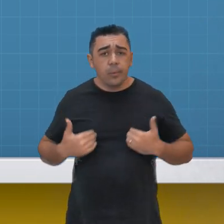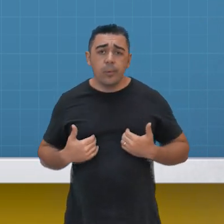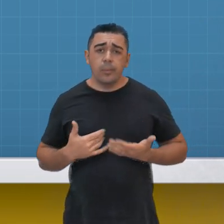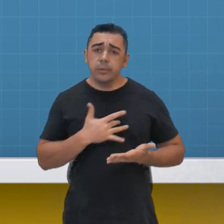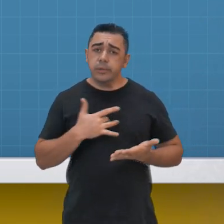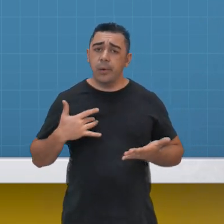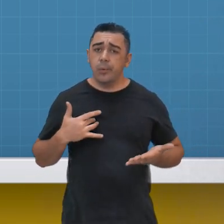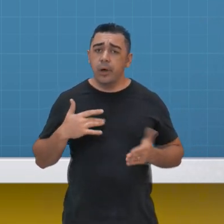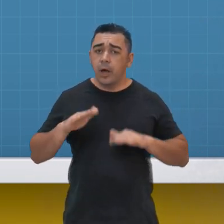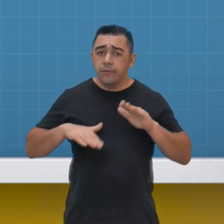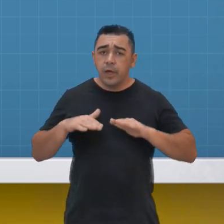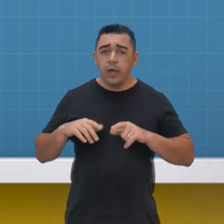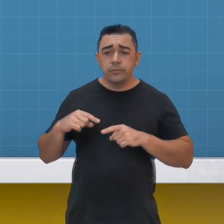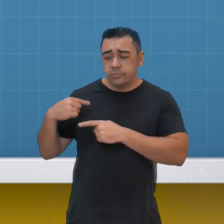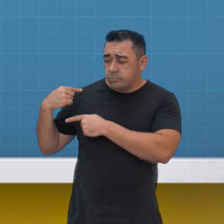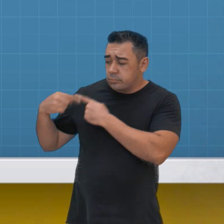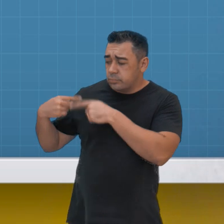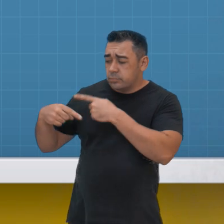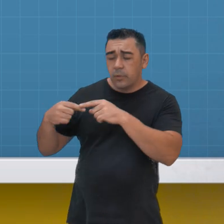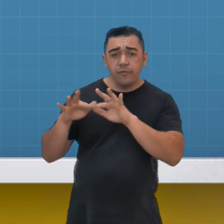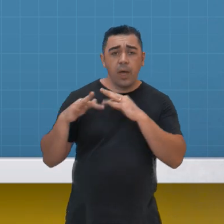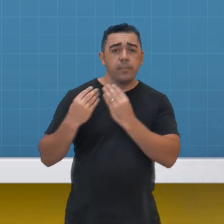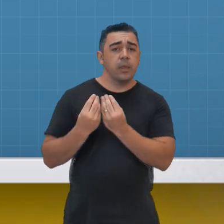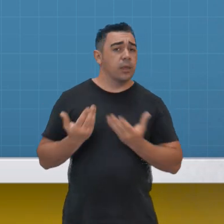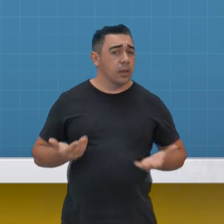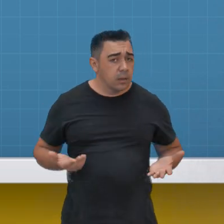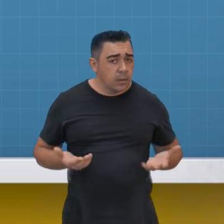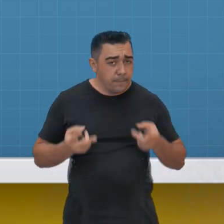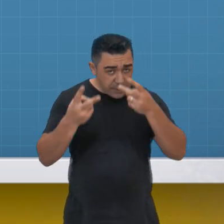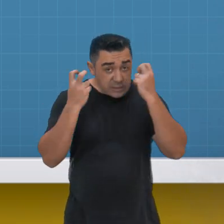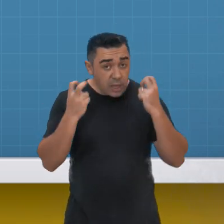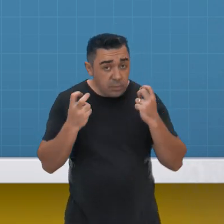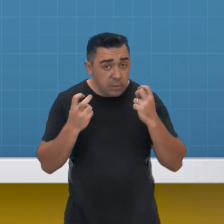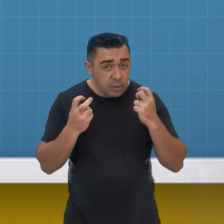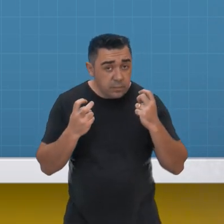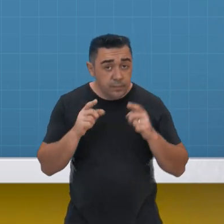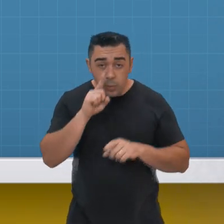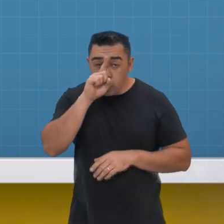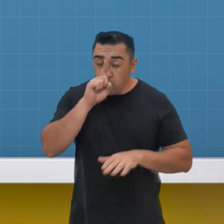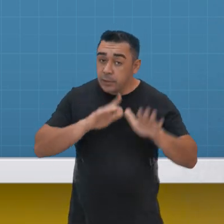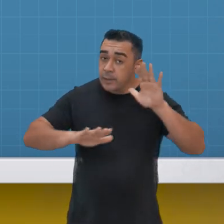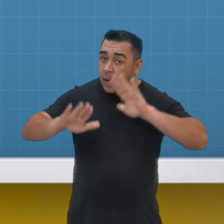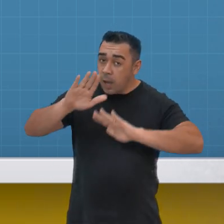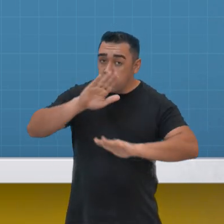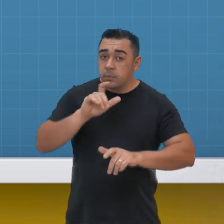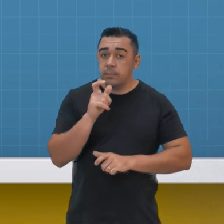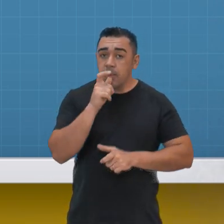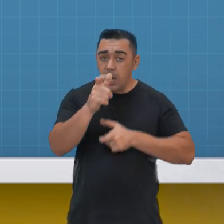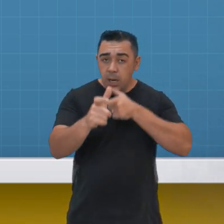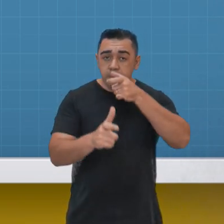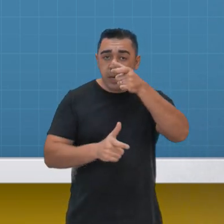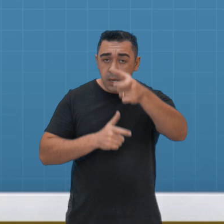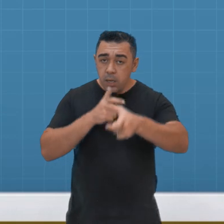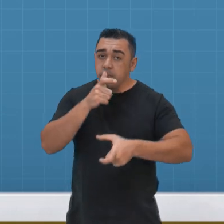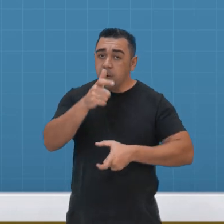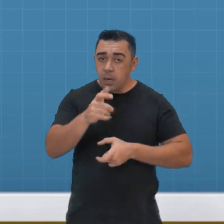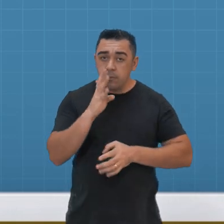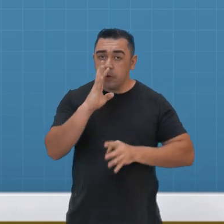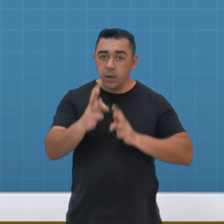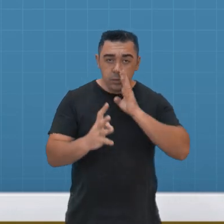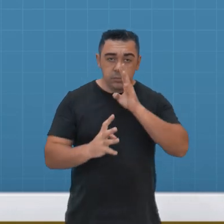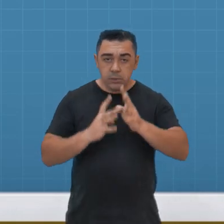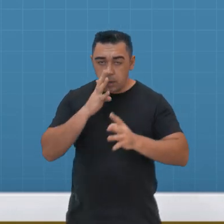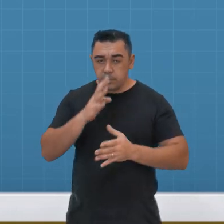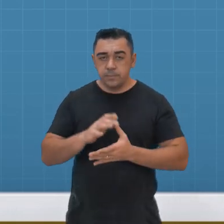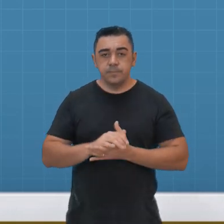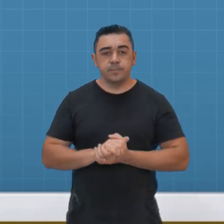de saúde, hereditariedade, percebe? Cuidado com as palavras.